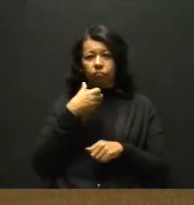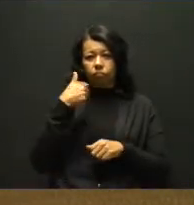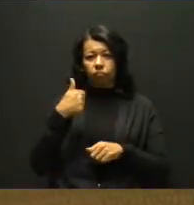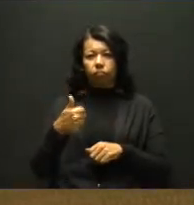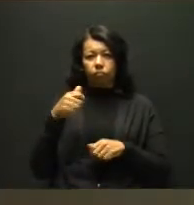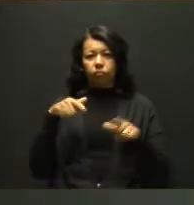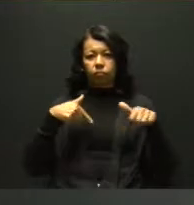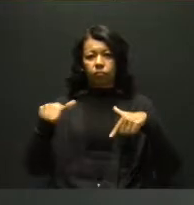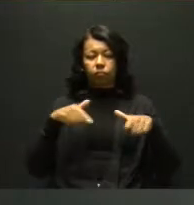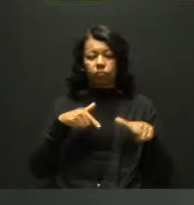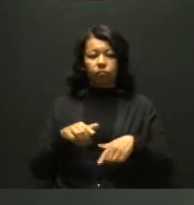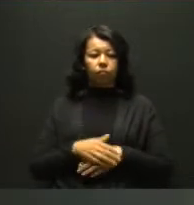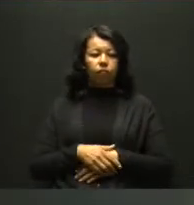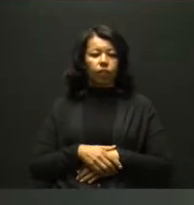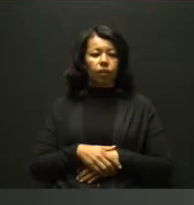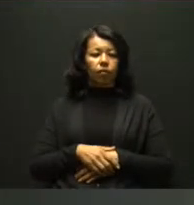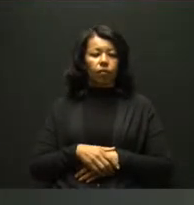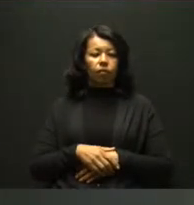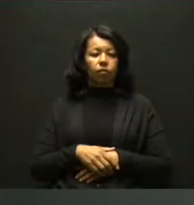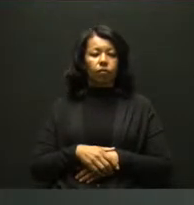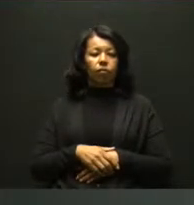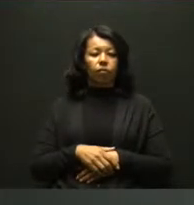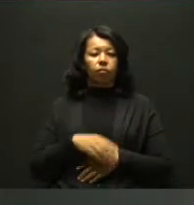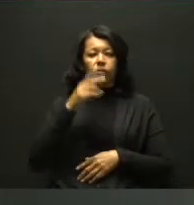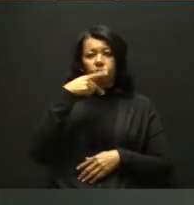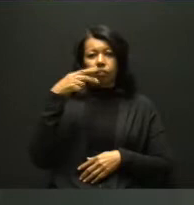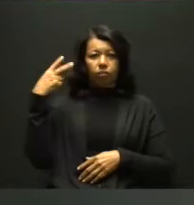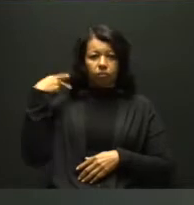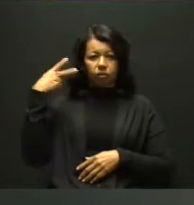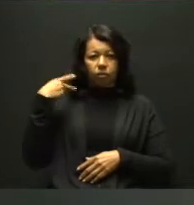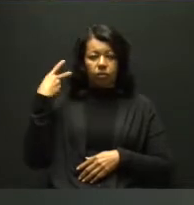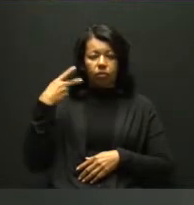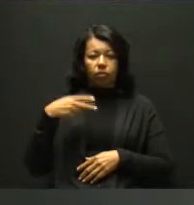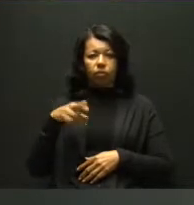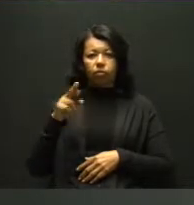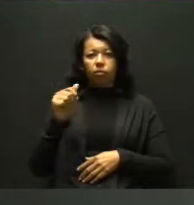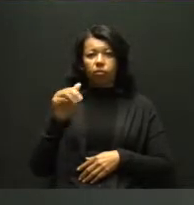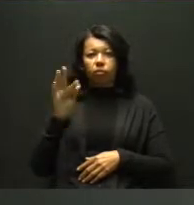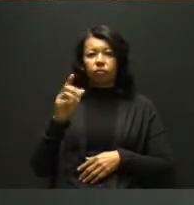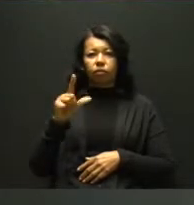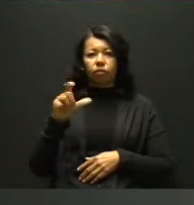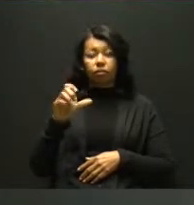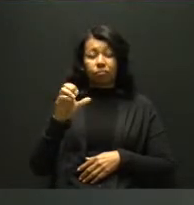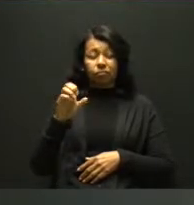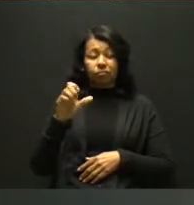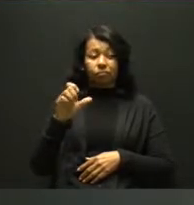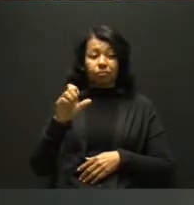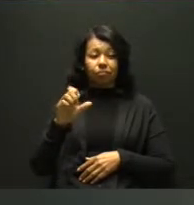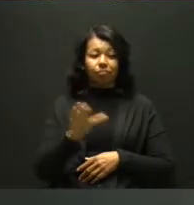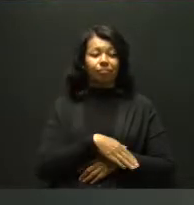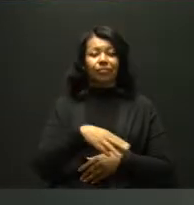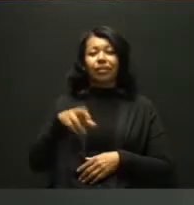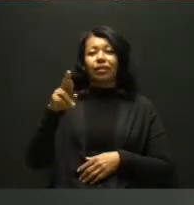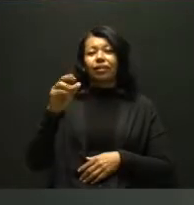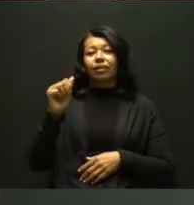voltou então a palavra vereador então vereador rafael tuca e votação